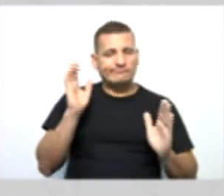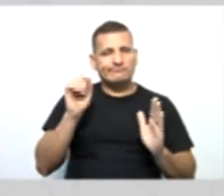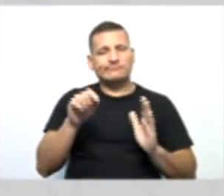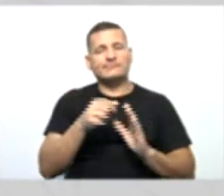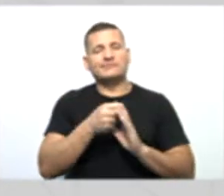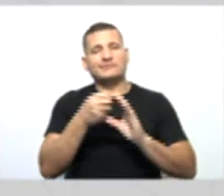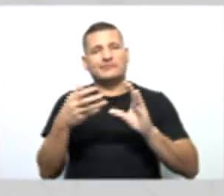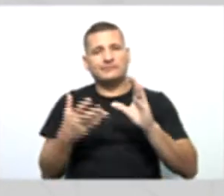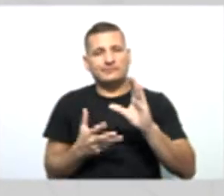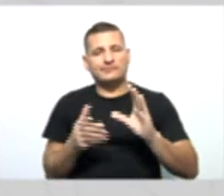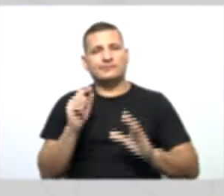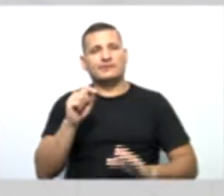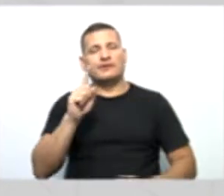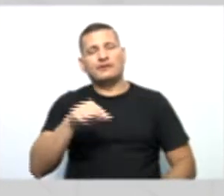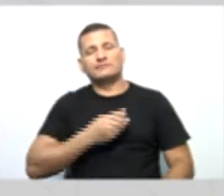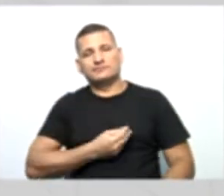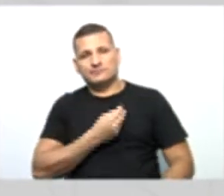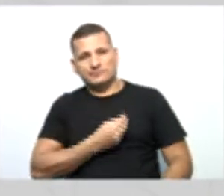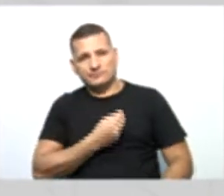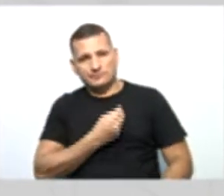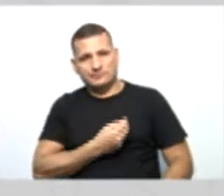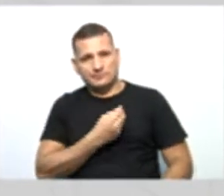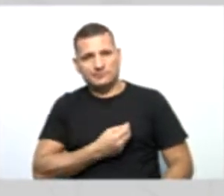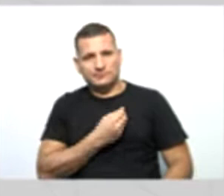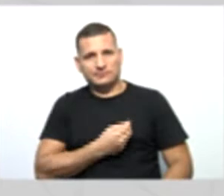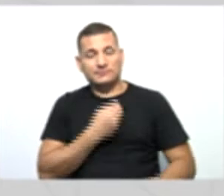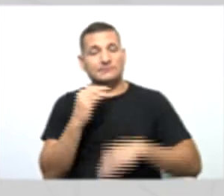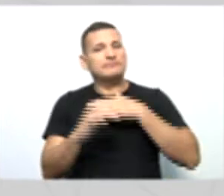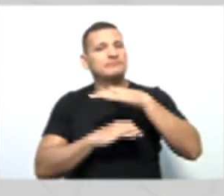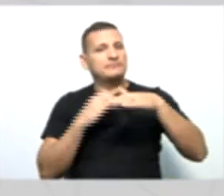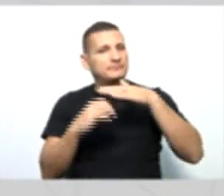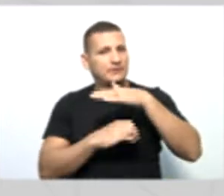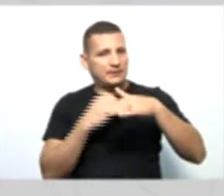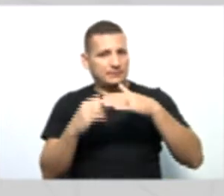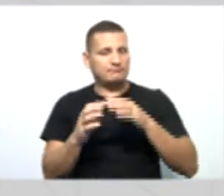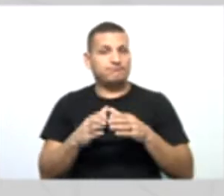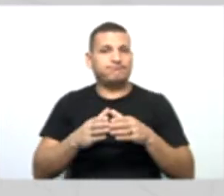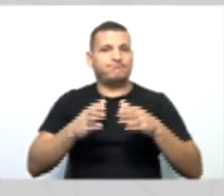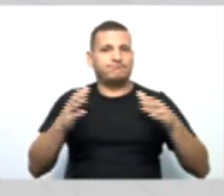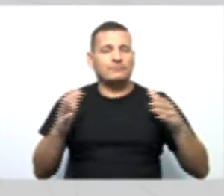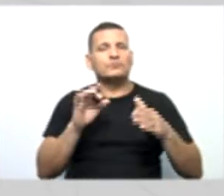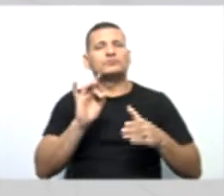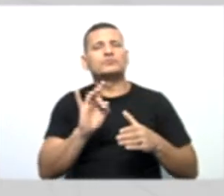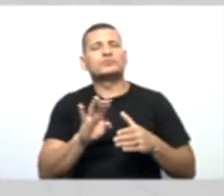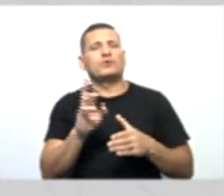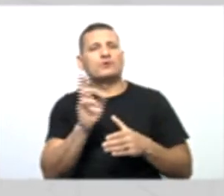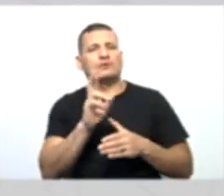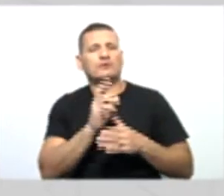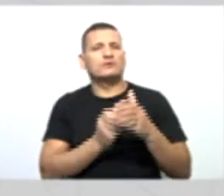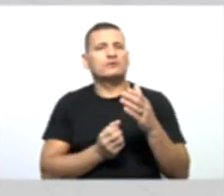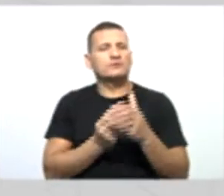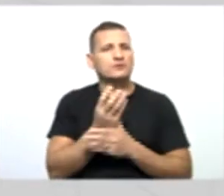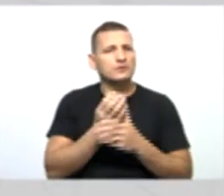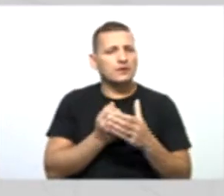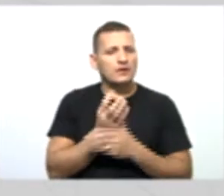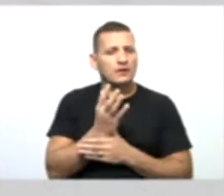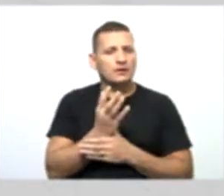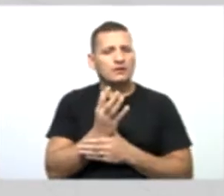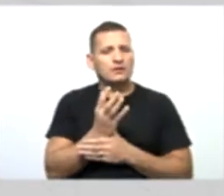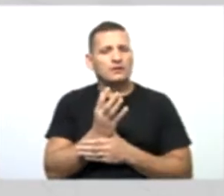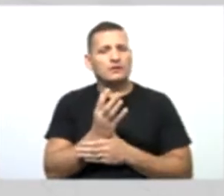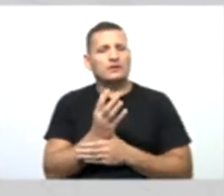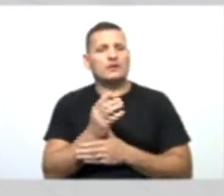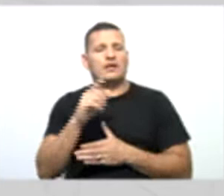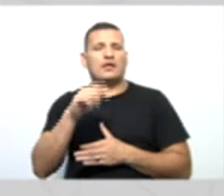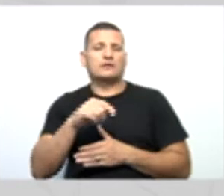pela sobrevivência das grandes empresas. Só quem podia constituir indústria é aquele que tinha